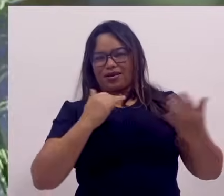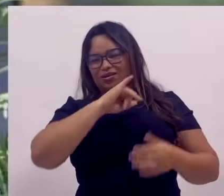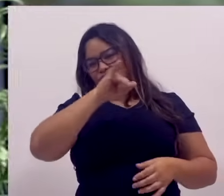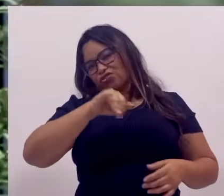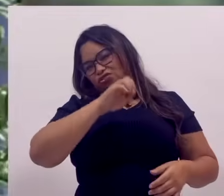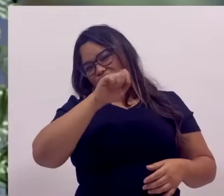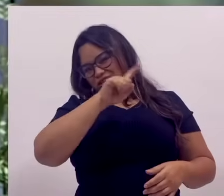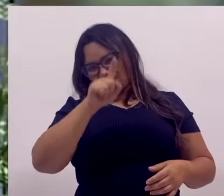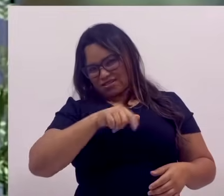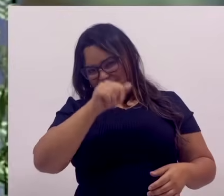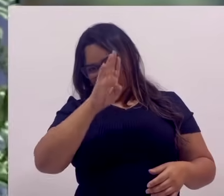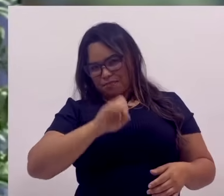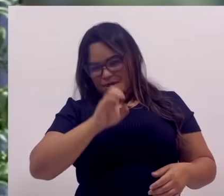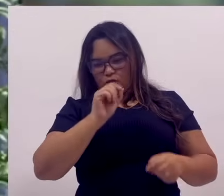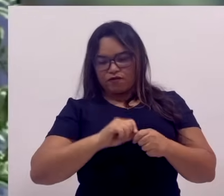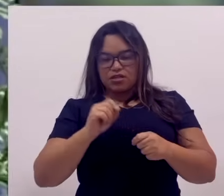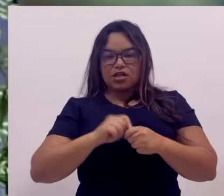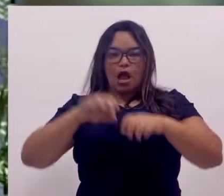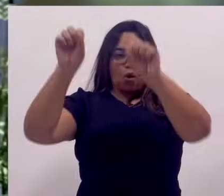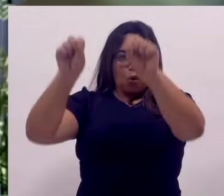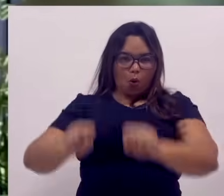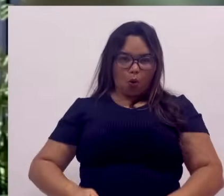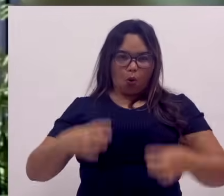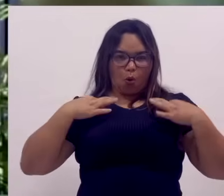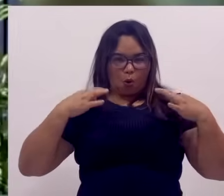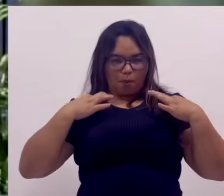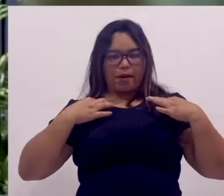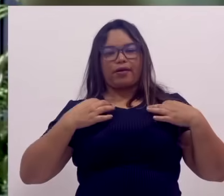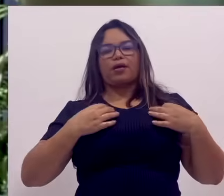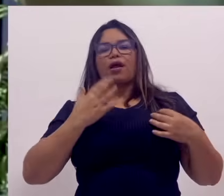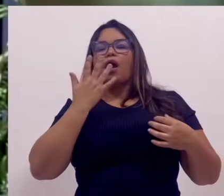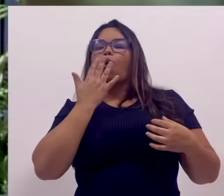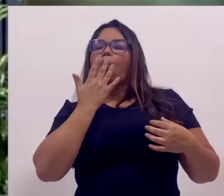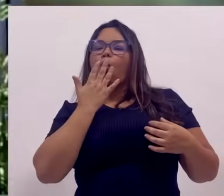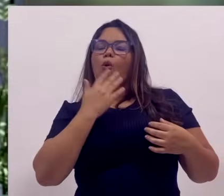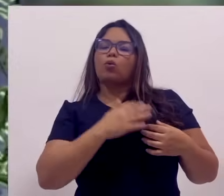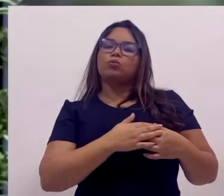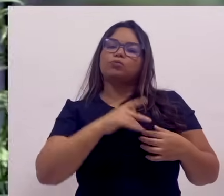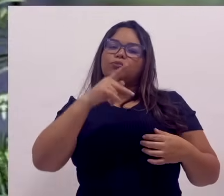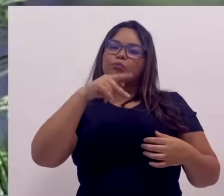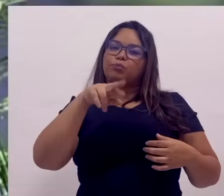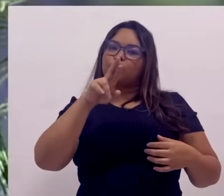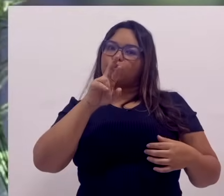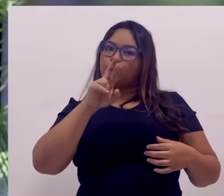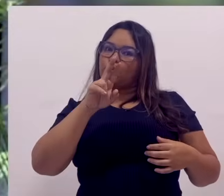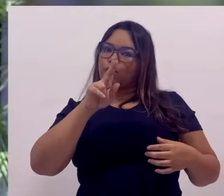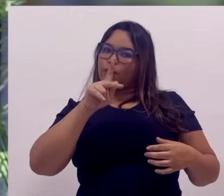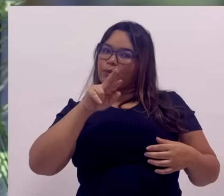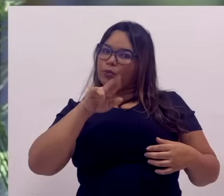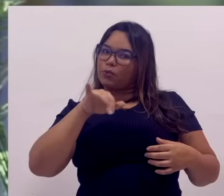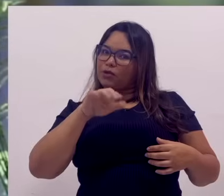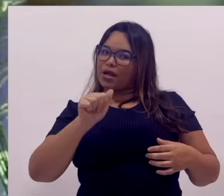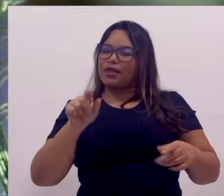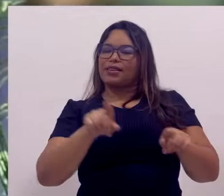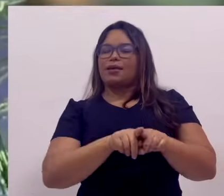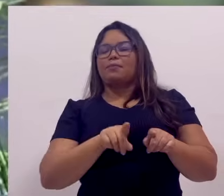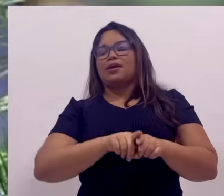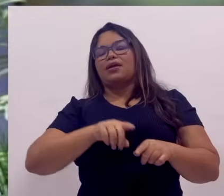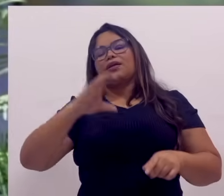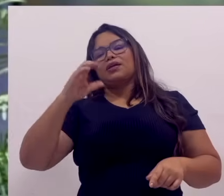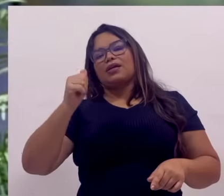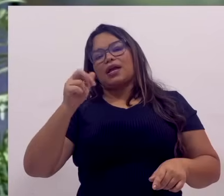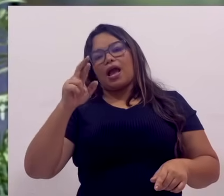indústria têxtil e que fazia roupas tingidas de púrpura e carmesim, mas é óbvio que a Bíblia usa algo